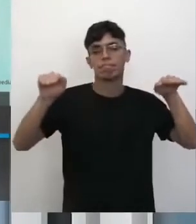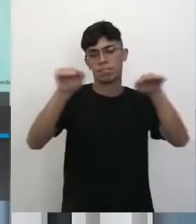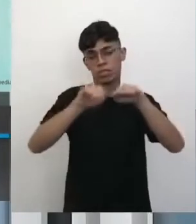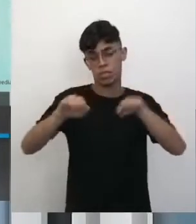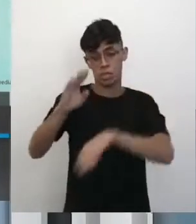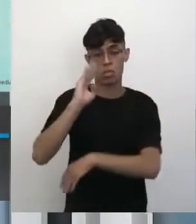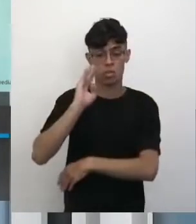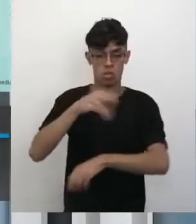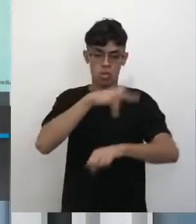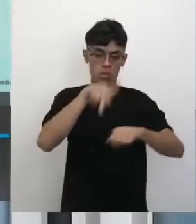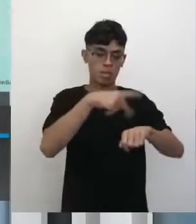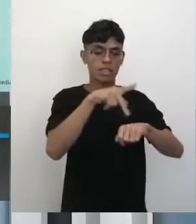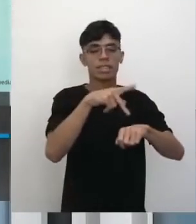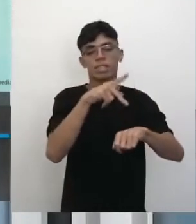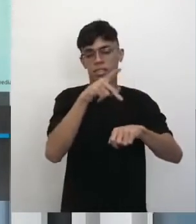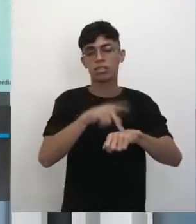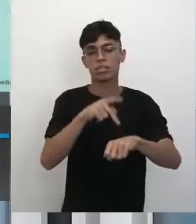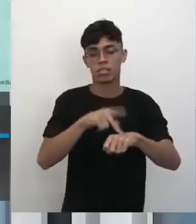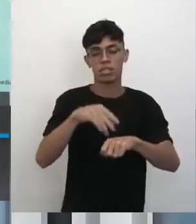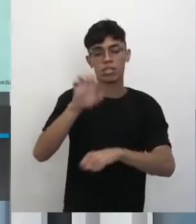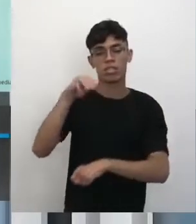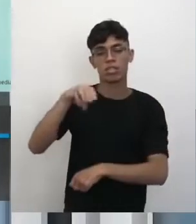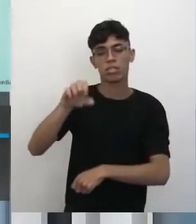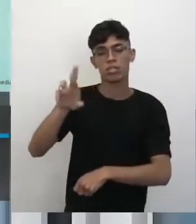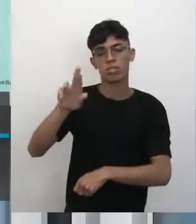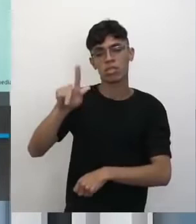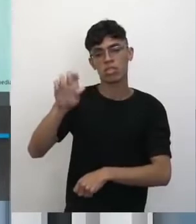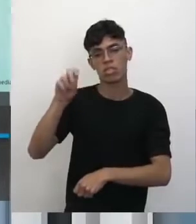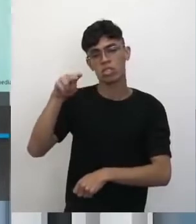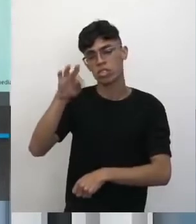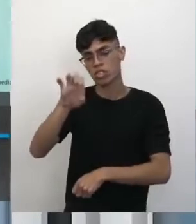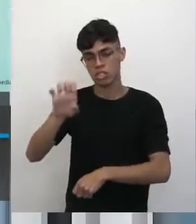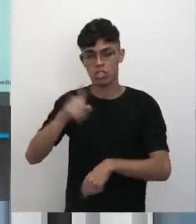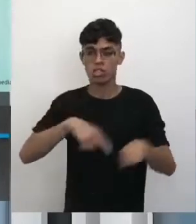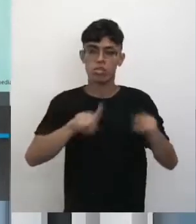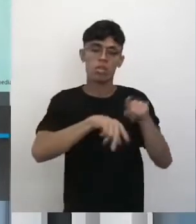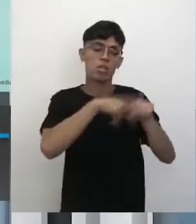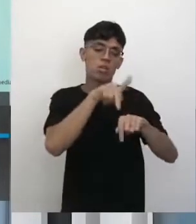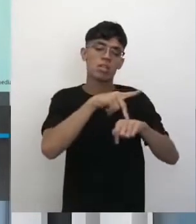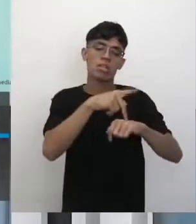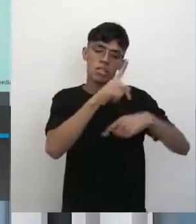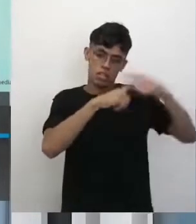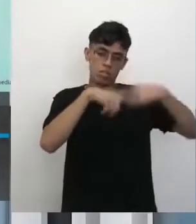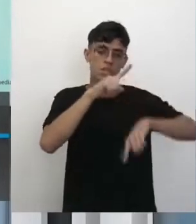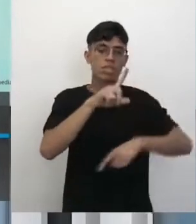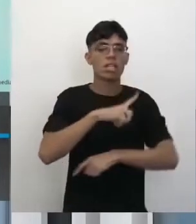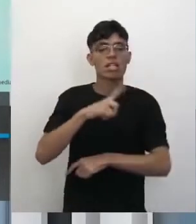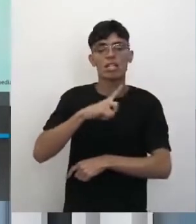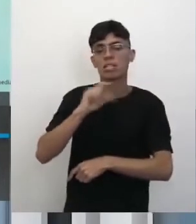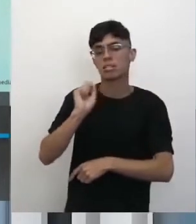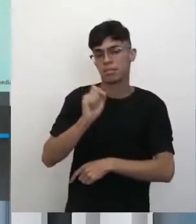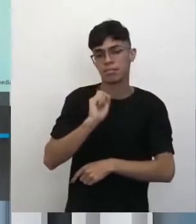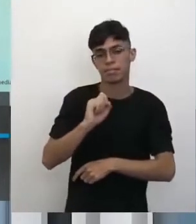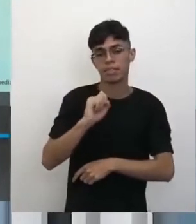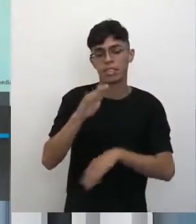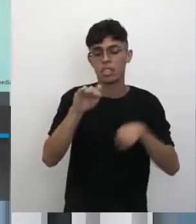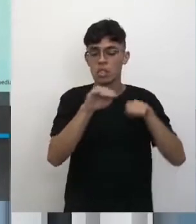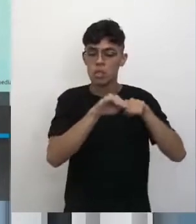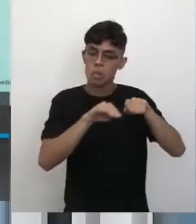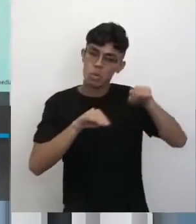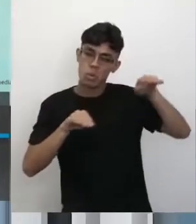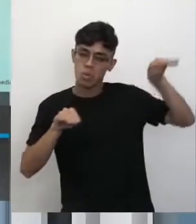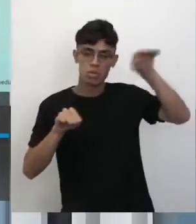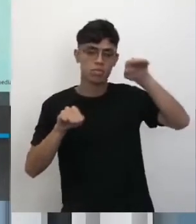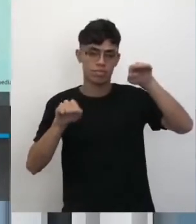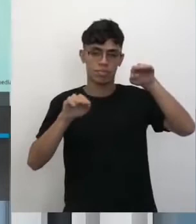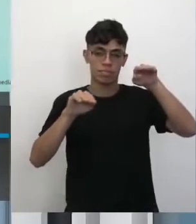dos países emergentes e dos países em desenvolvimento, que tem, né, uma distância muito elevada